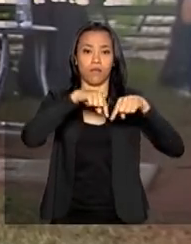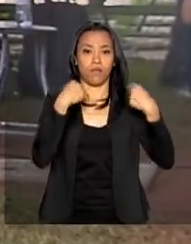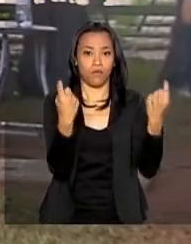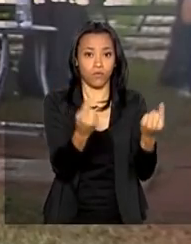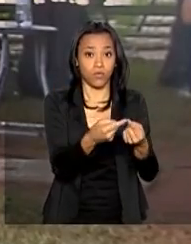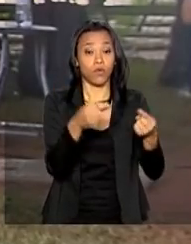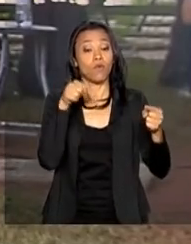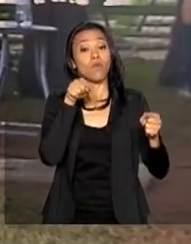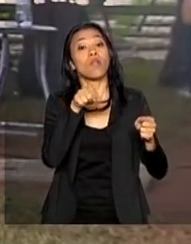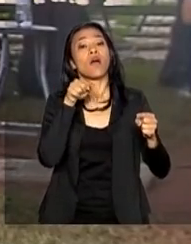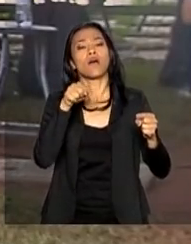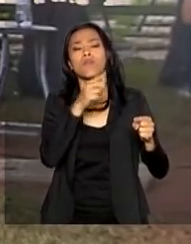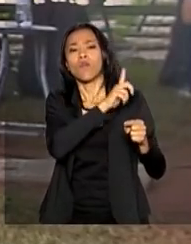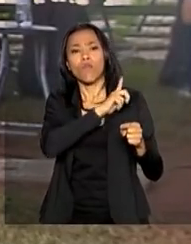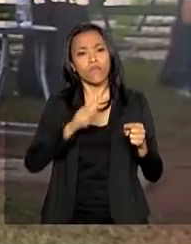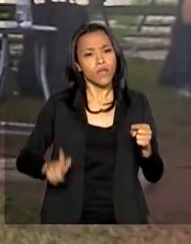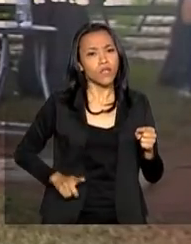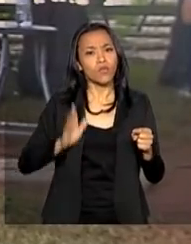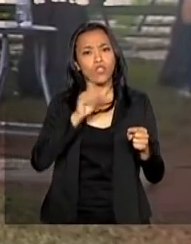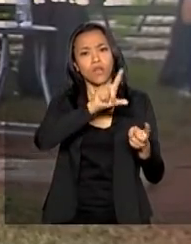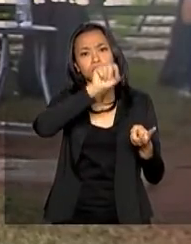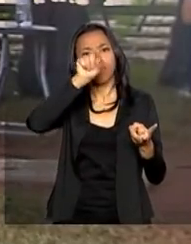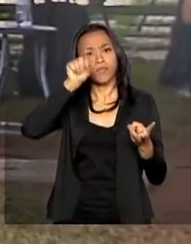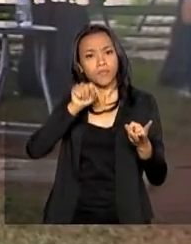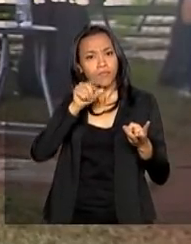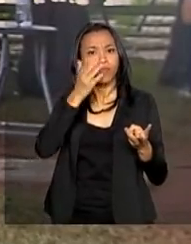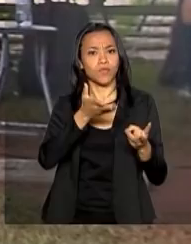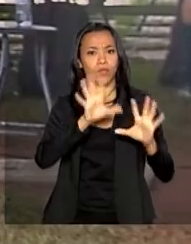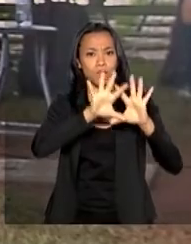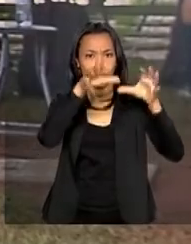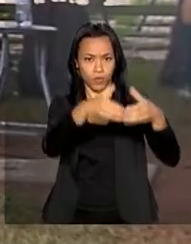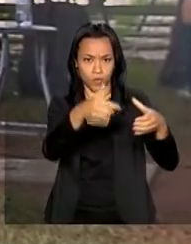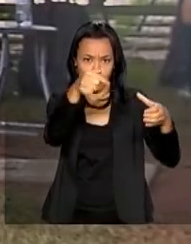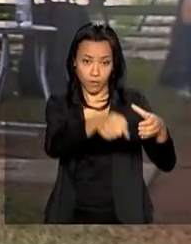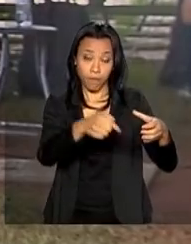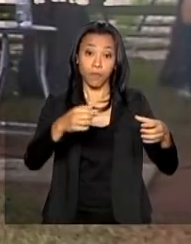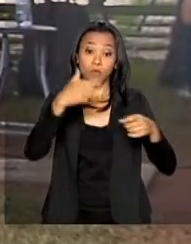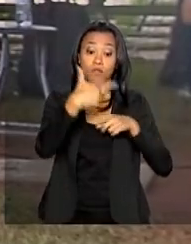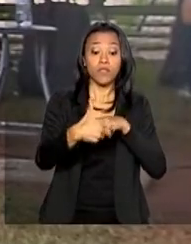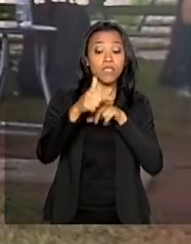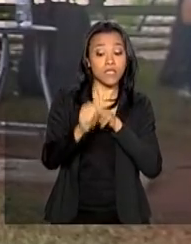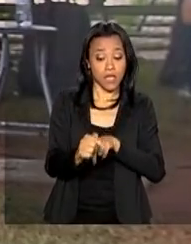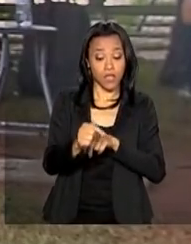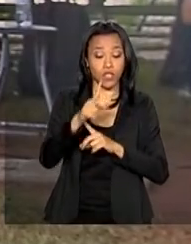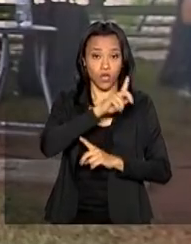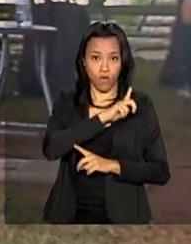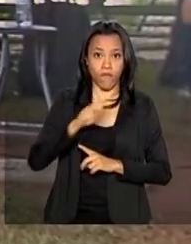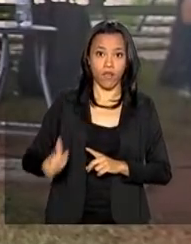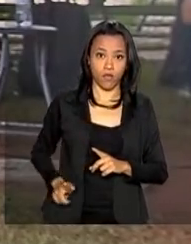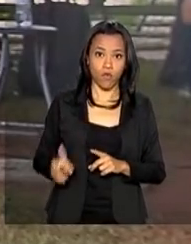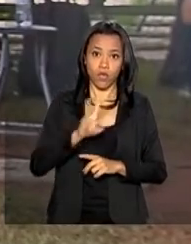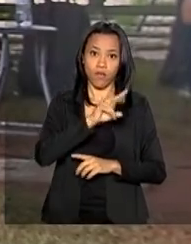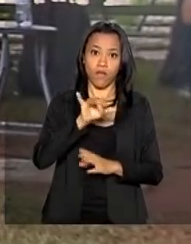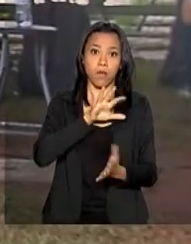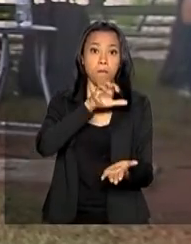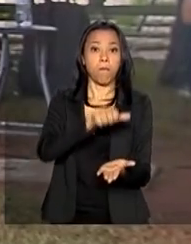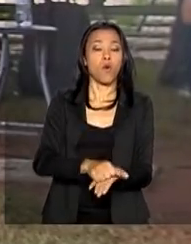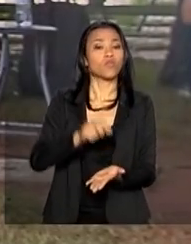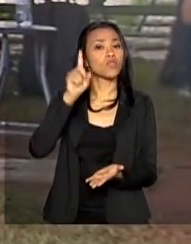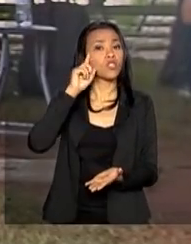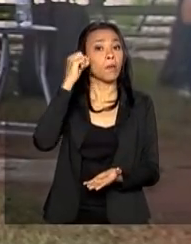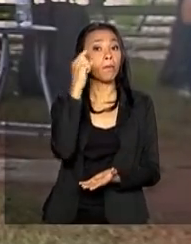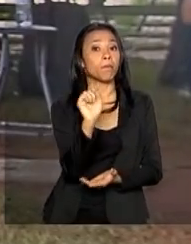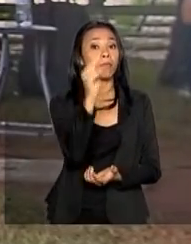os governadores eleitos e reeleitos. Dos 27 governadores que vão tomar posse no dia 1º